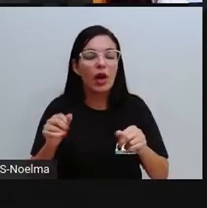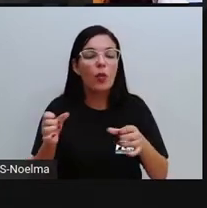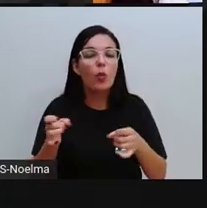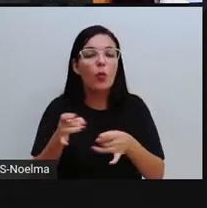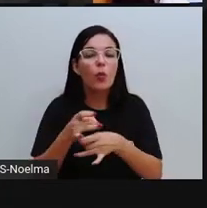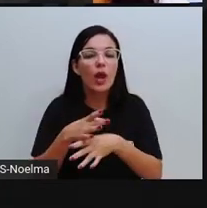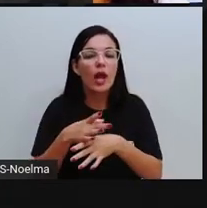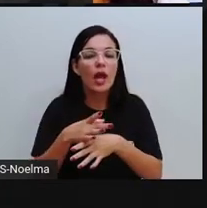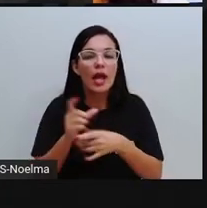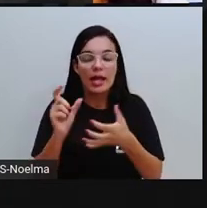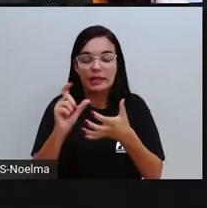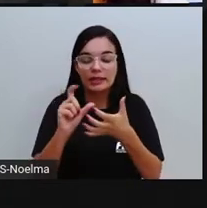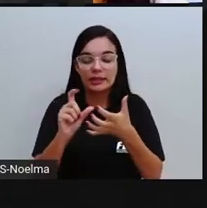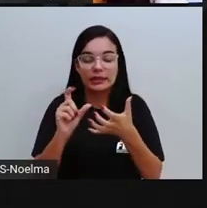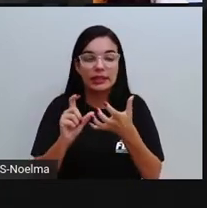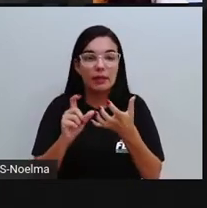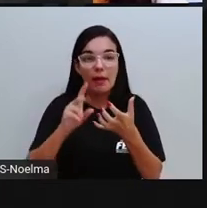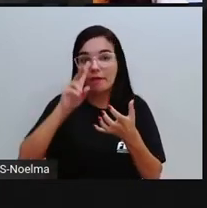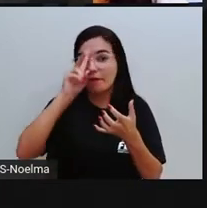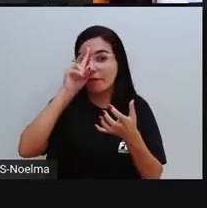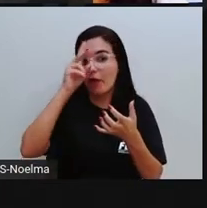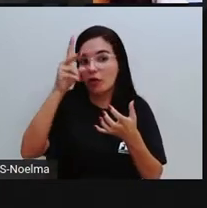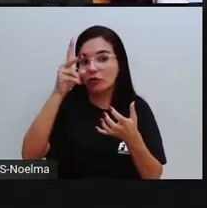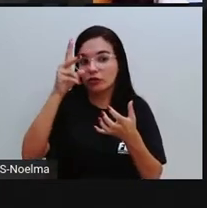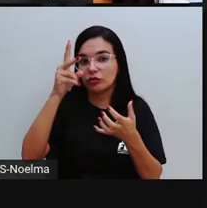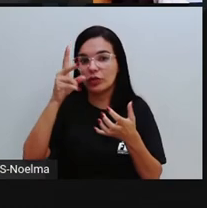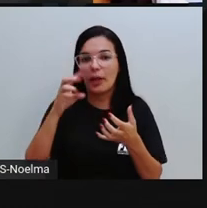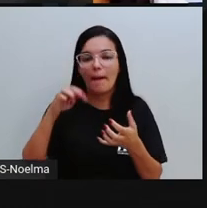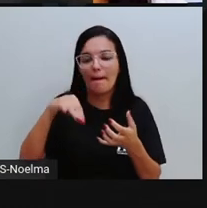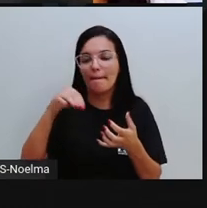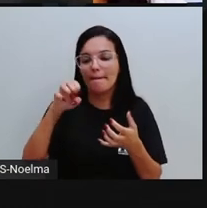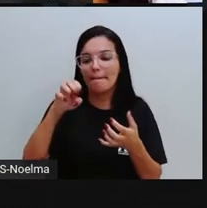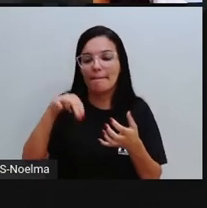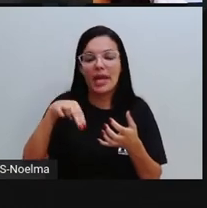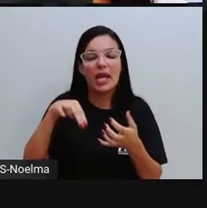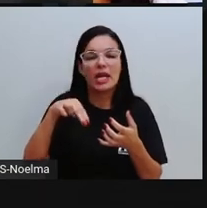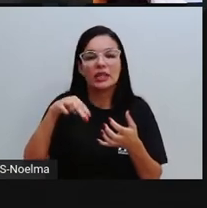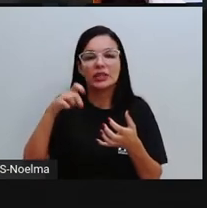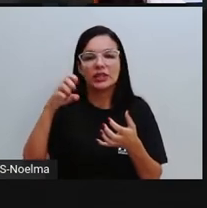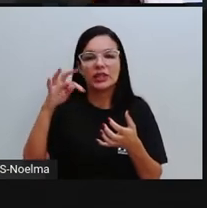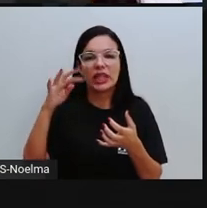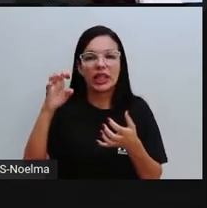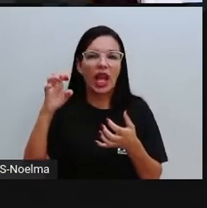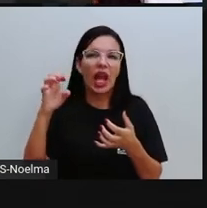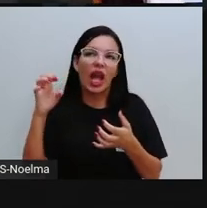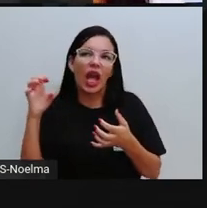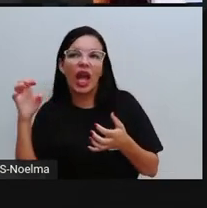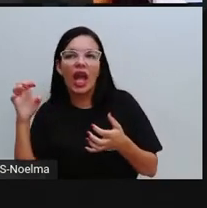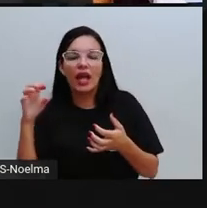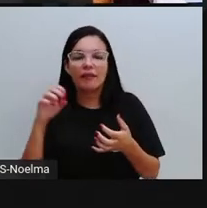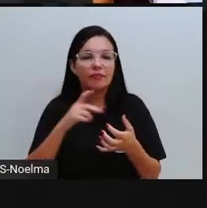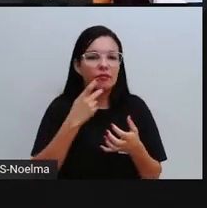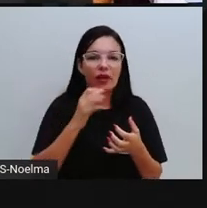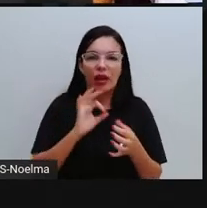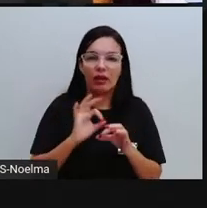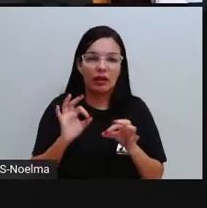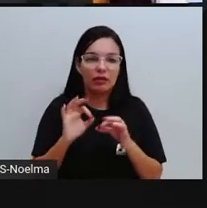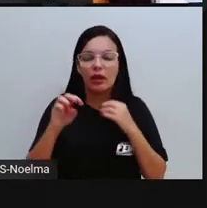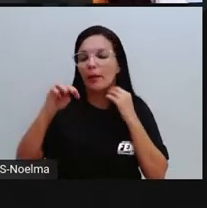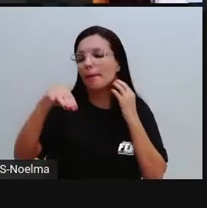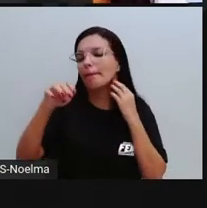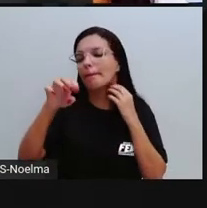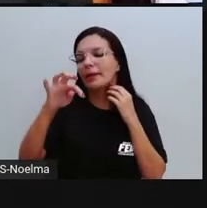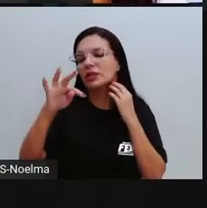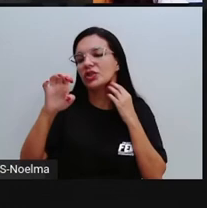sílaba tônica a última palavra, certo? Então, mente. A gente não fala mente quando a gente está lendo, a gente fala